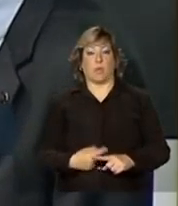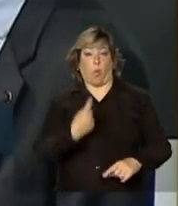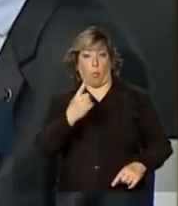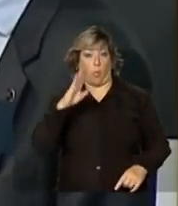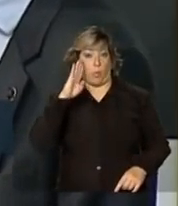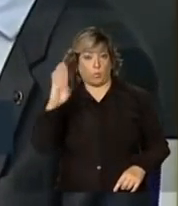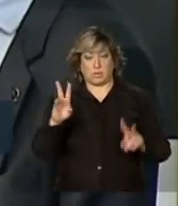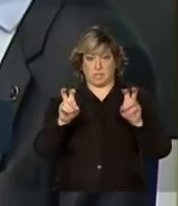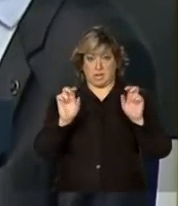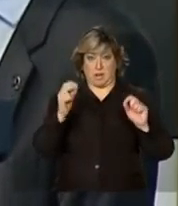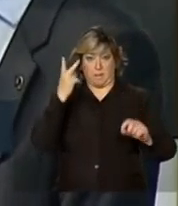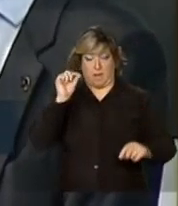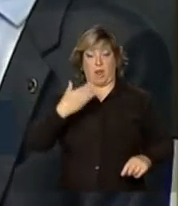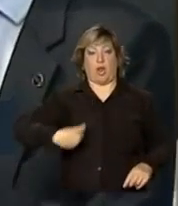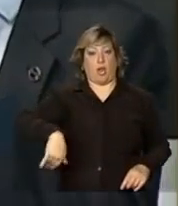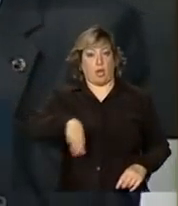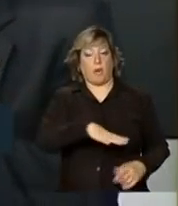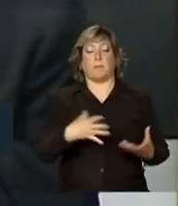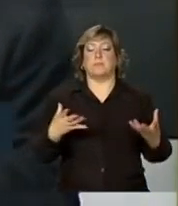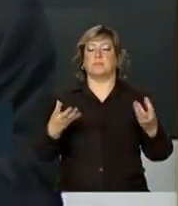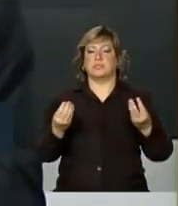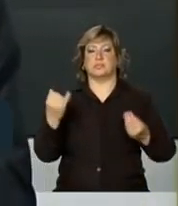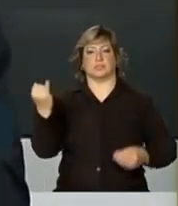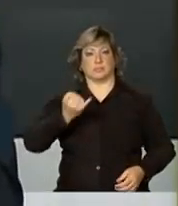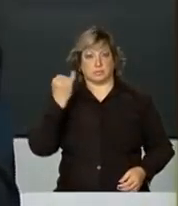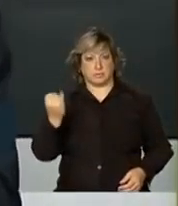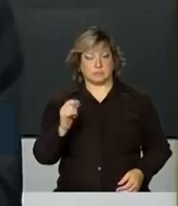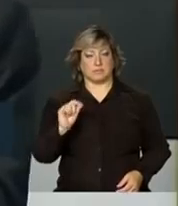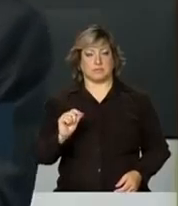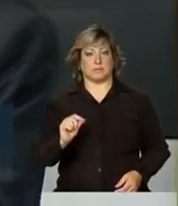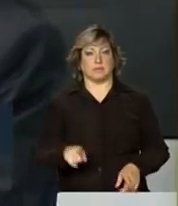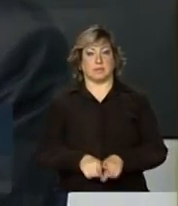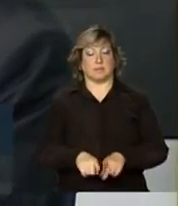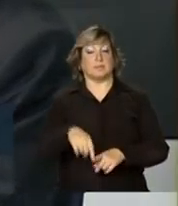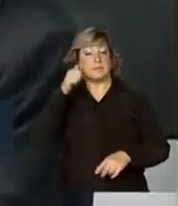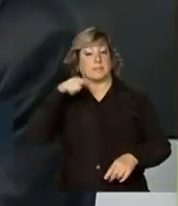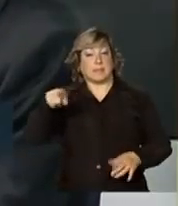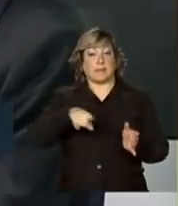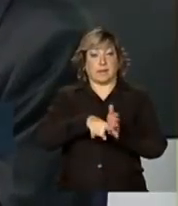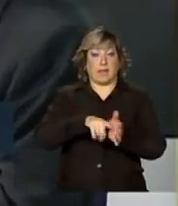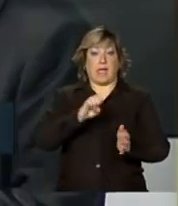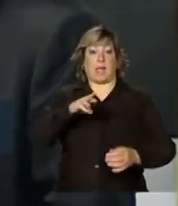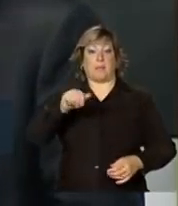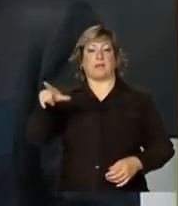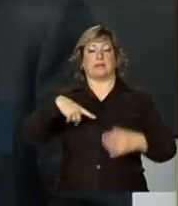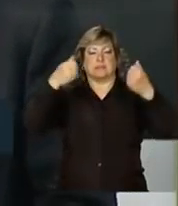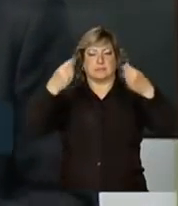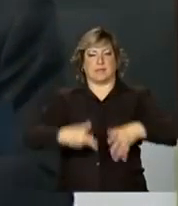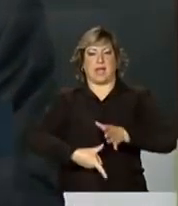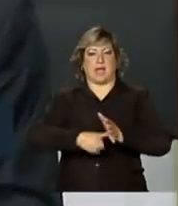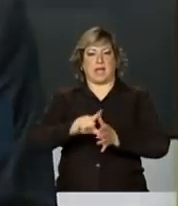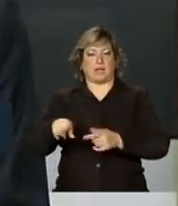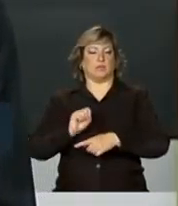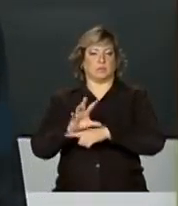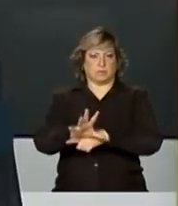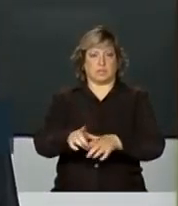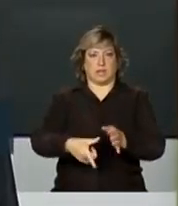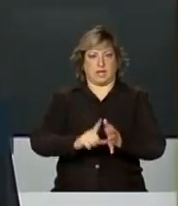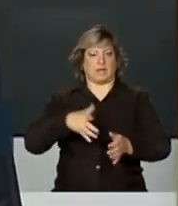temas que para nós é muito importante, e aí até a pesquisadora Emma Siliprandi colocava um pouco isso aqui no